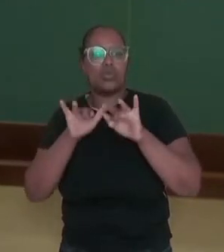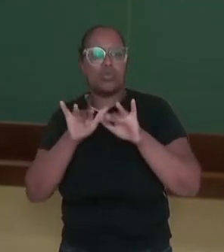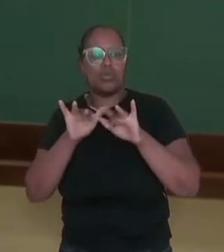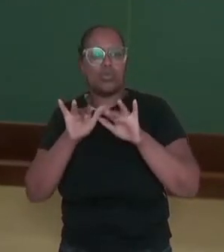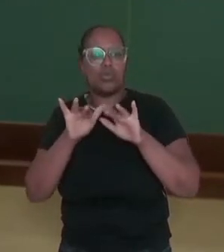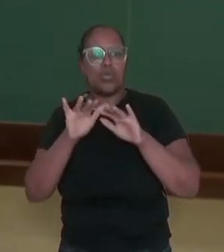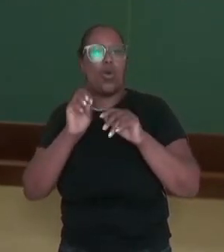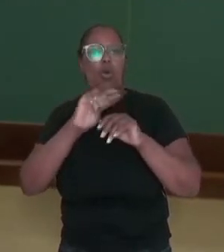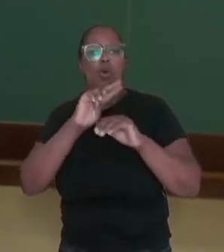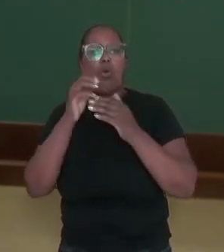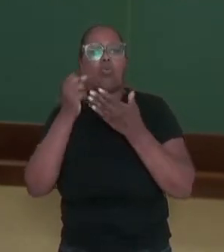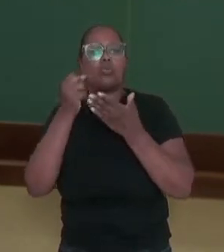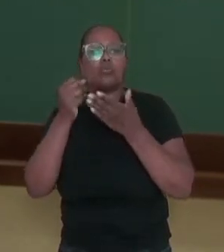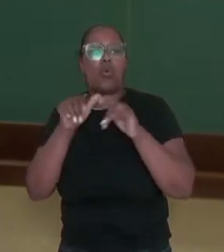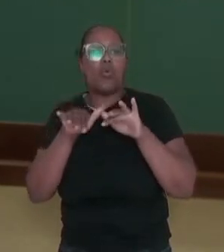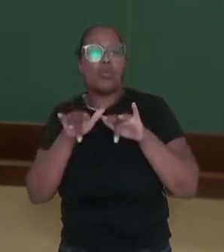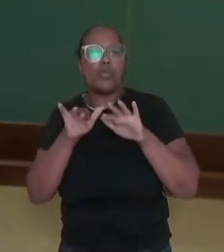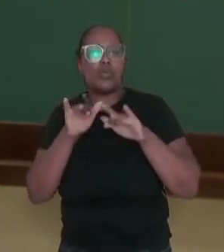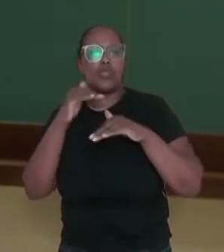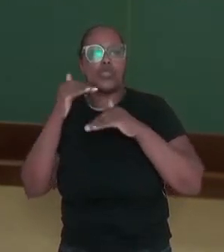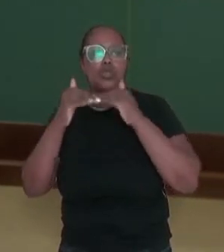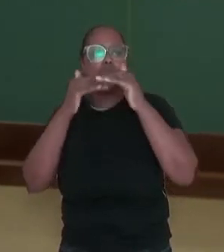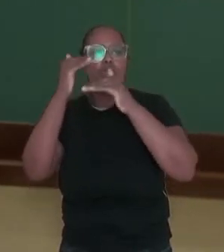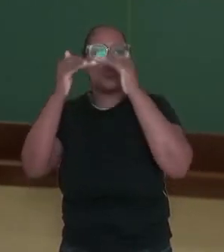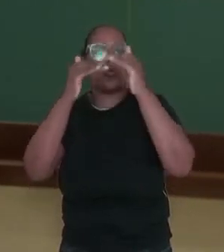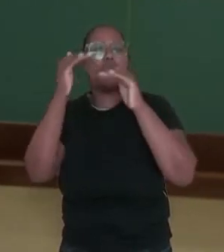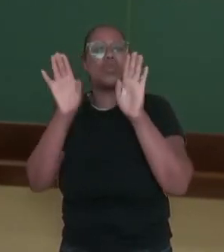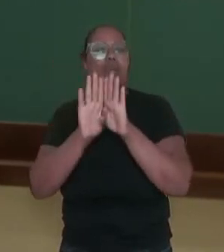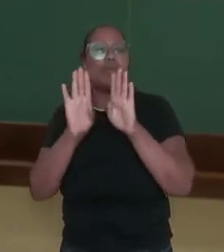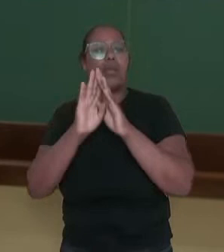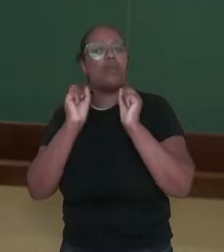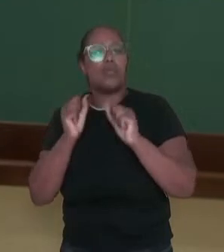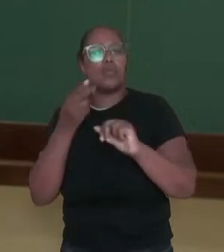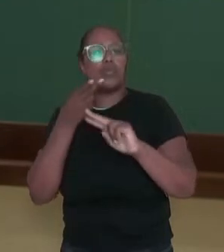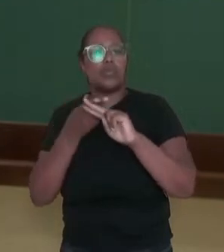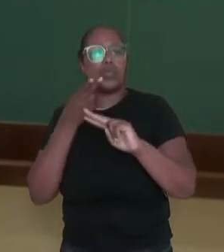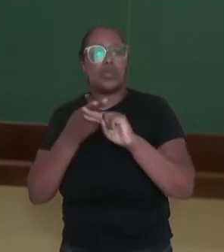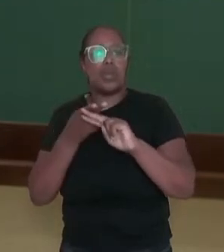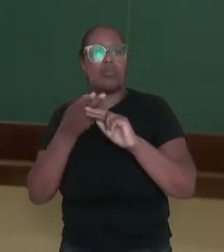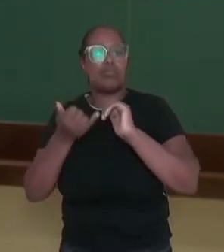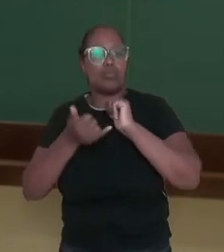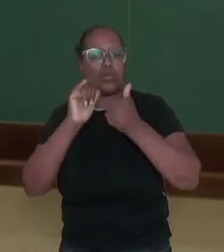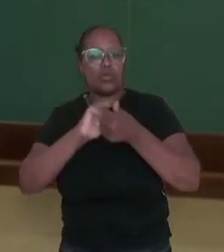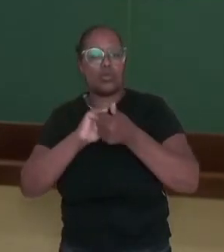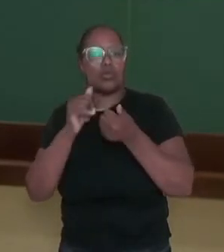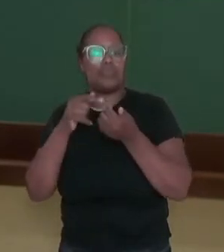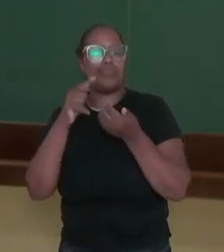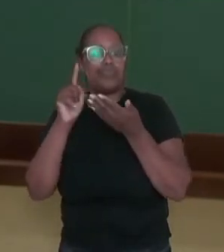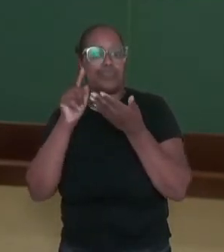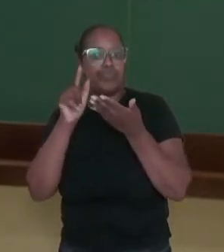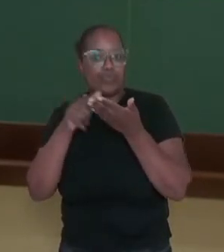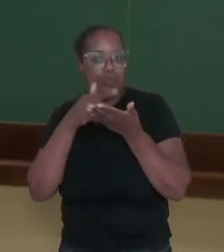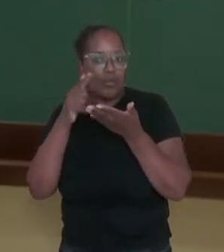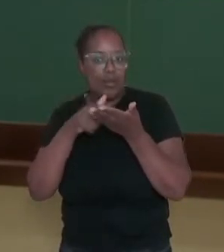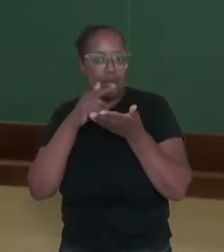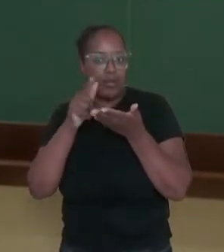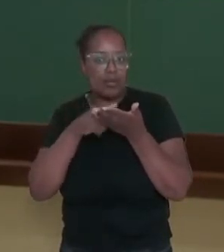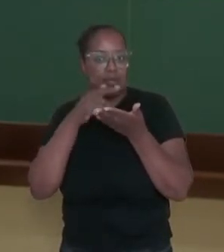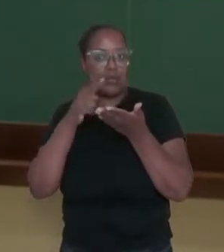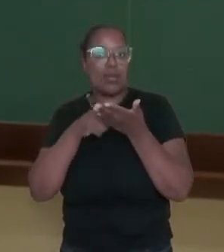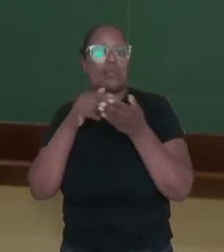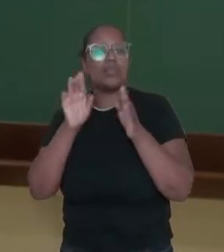também pode ser utilizado os computadores portáteis, como tablet e os smartphones. Também nós temos as máquinas